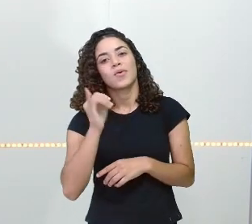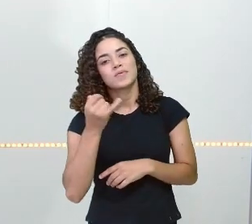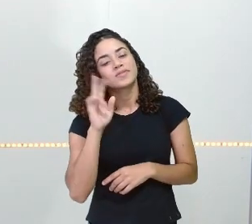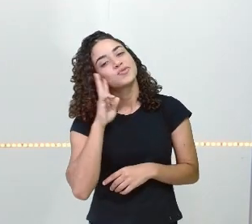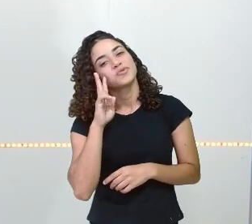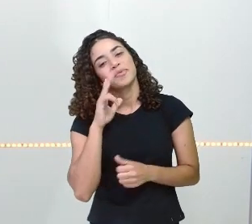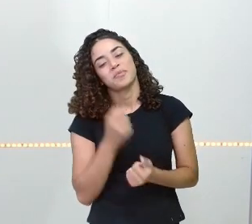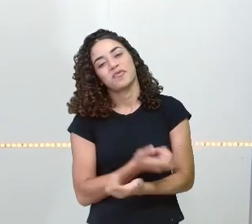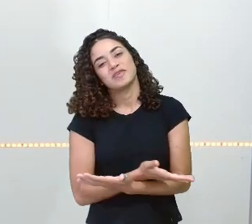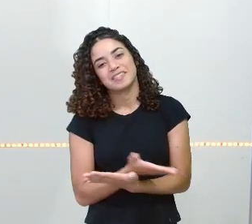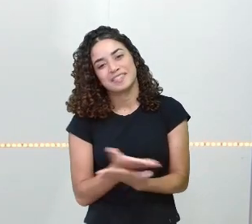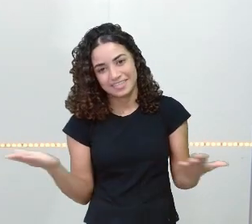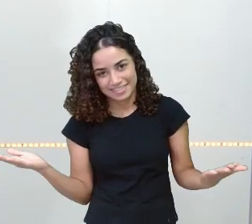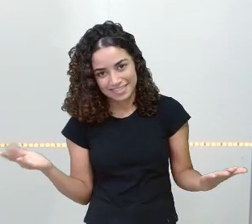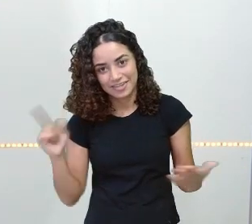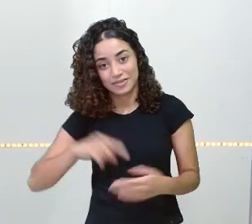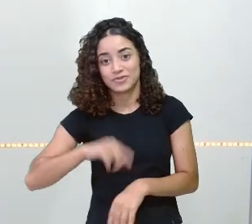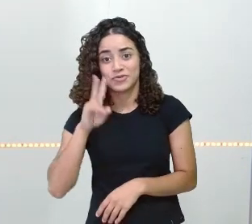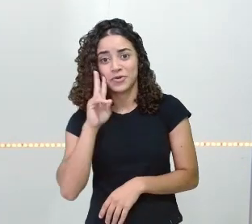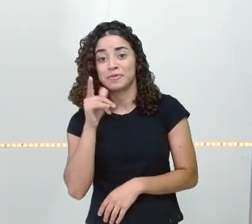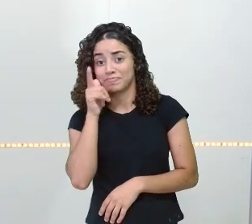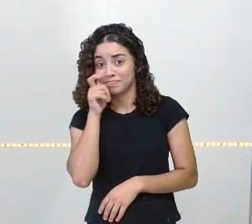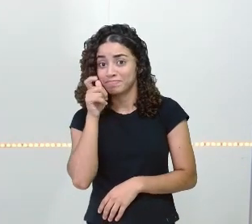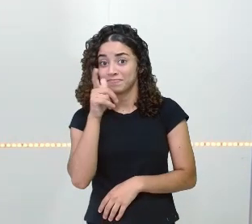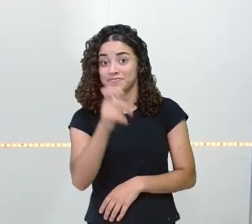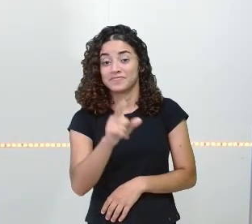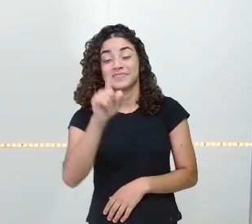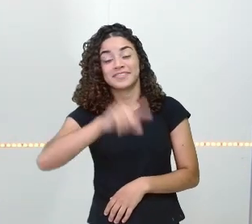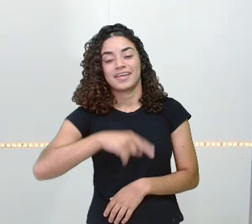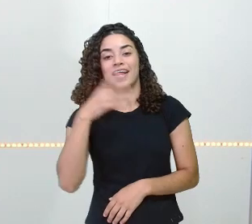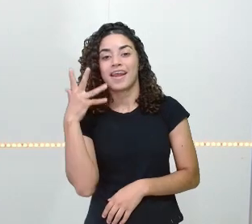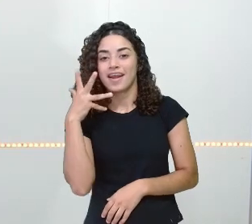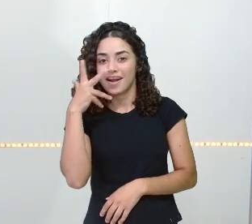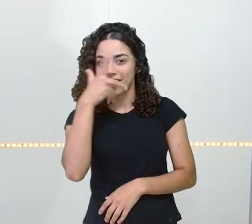história para vocês. Uma história muito interessante, um lindo